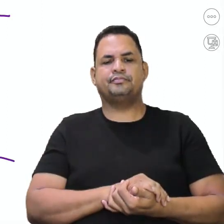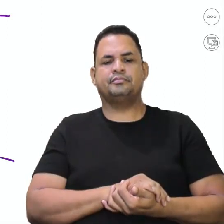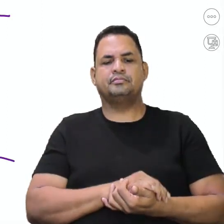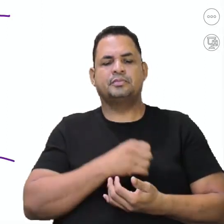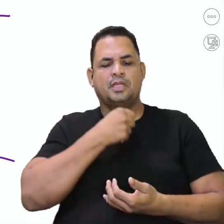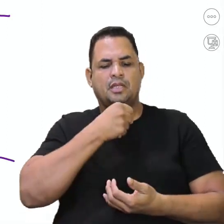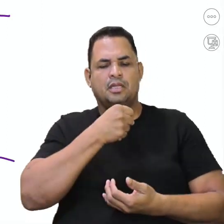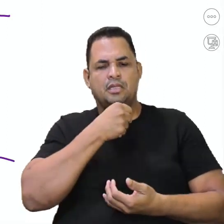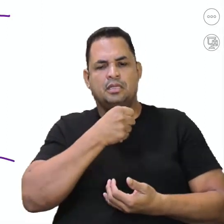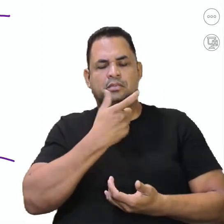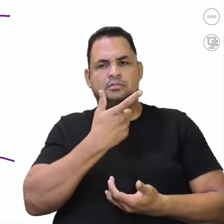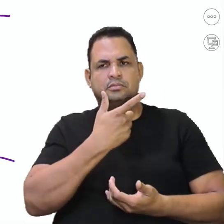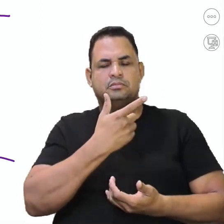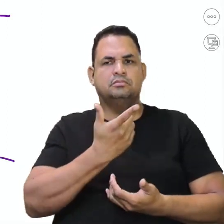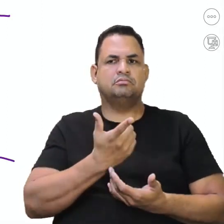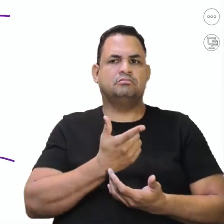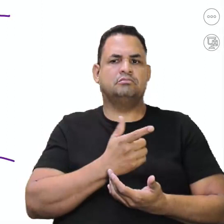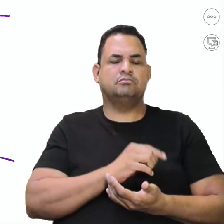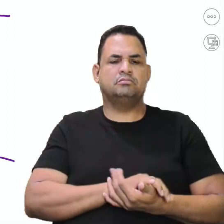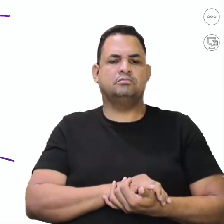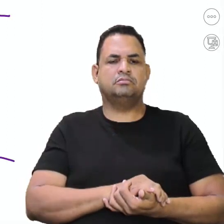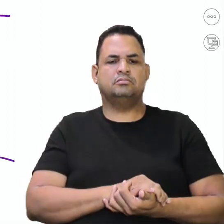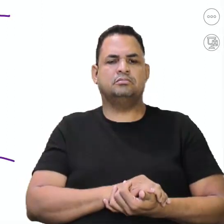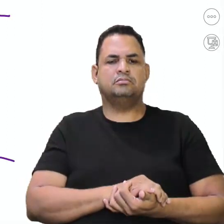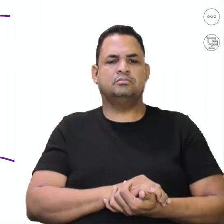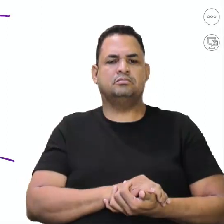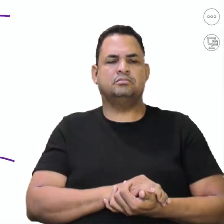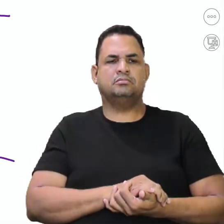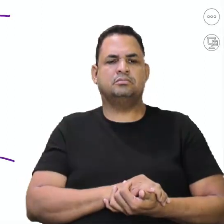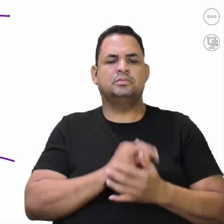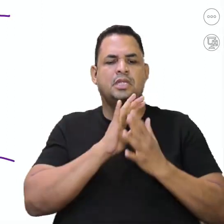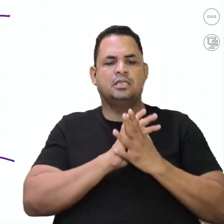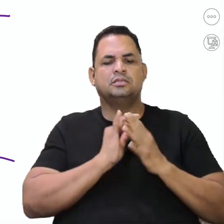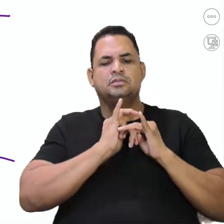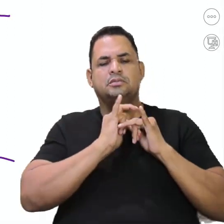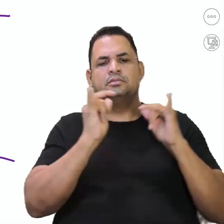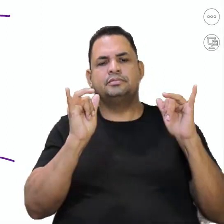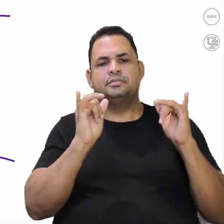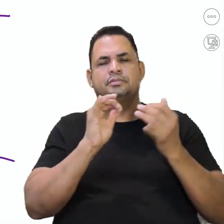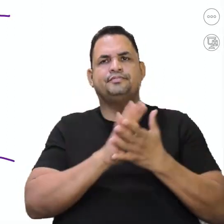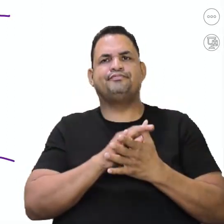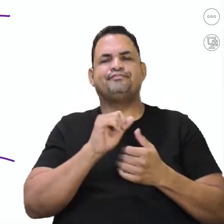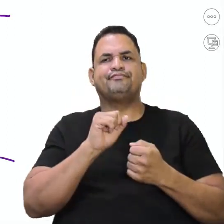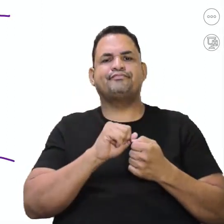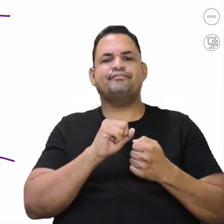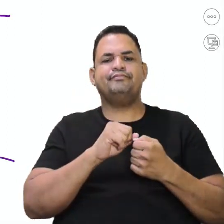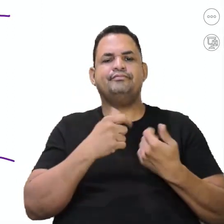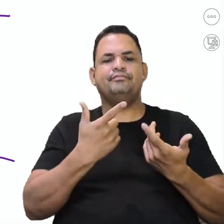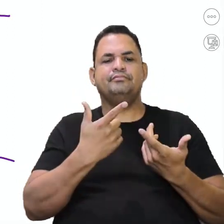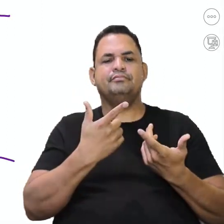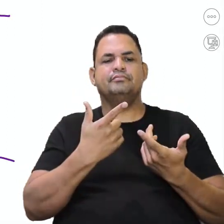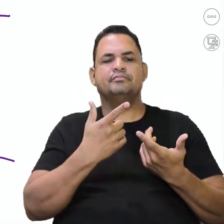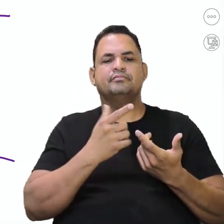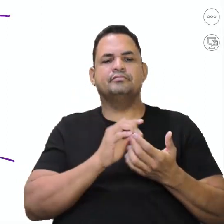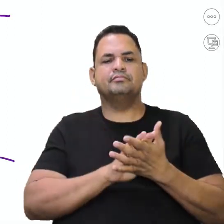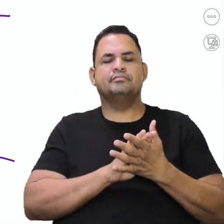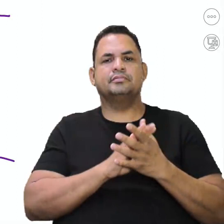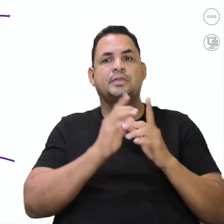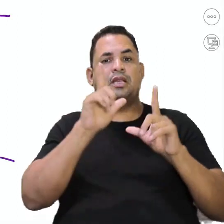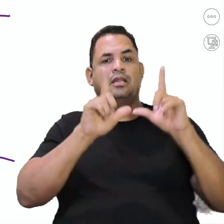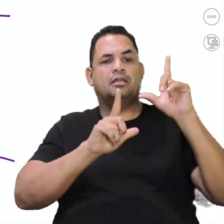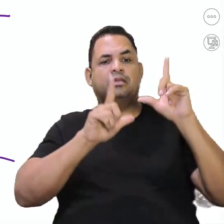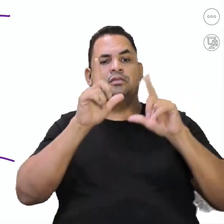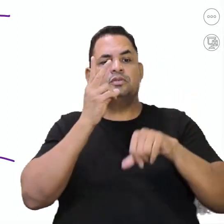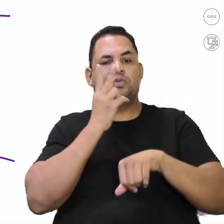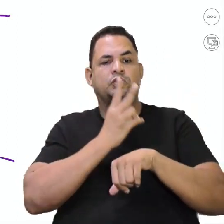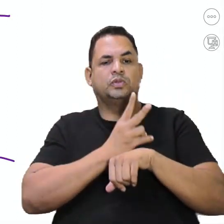a entrevista, ela ser publicada, ela ser feita e publicada, ou então